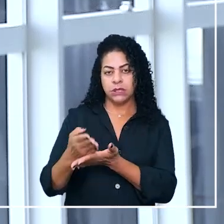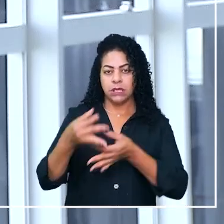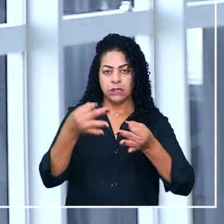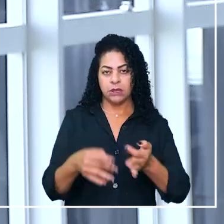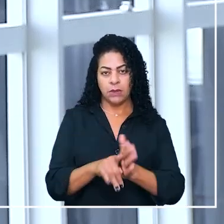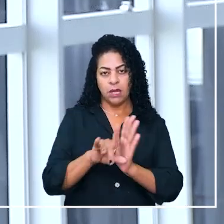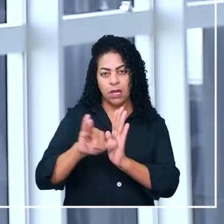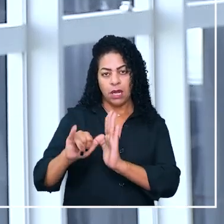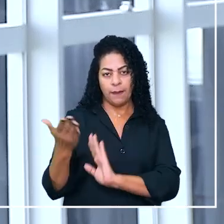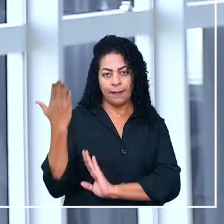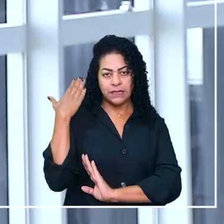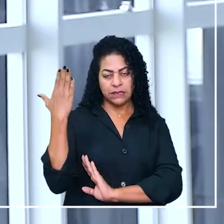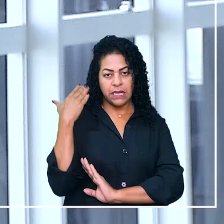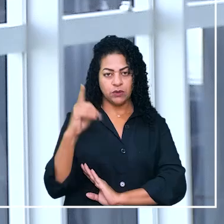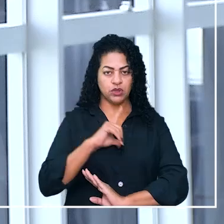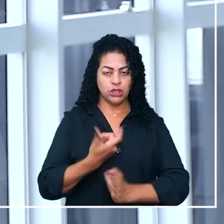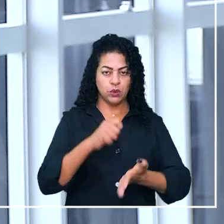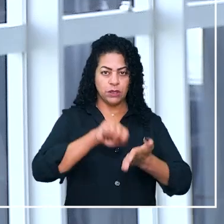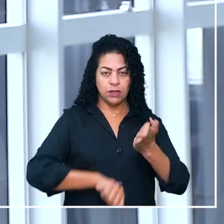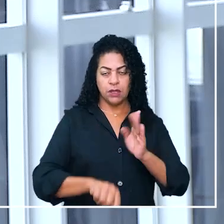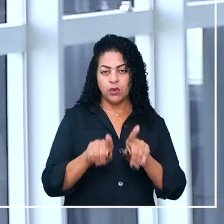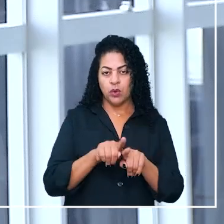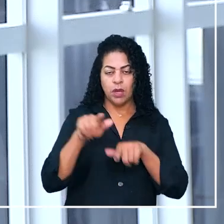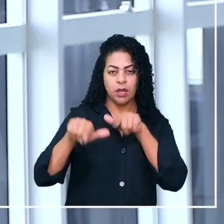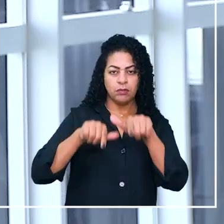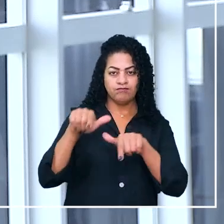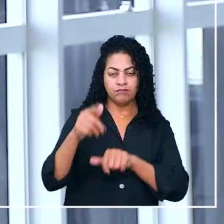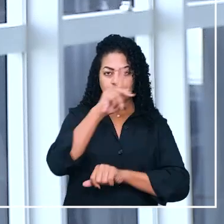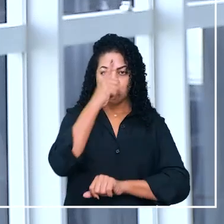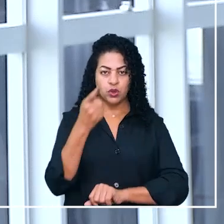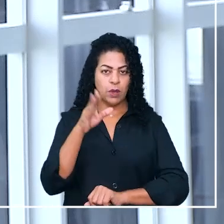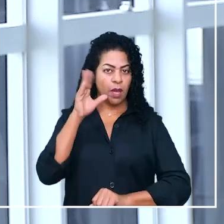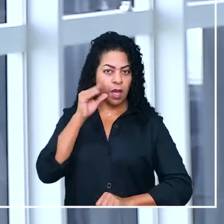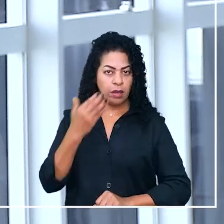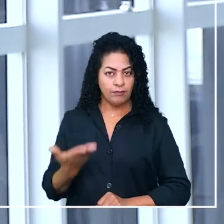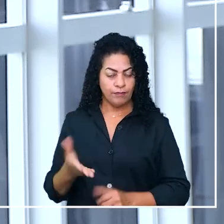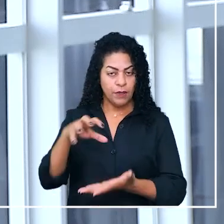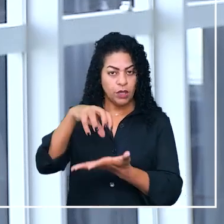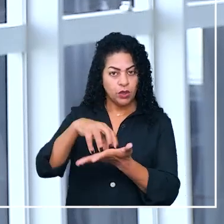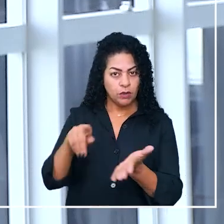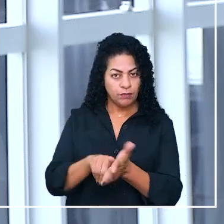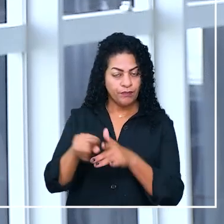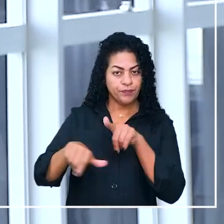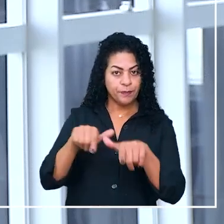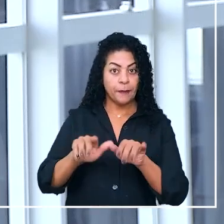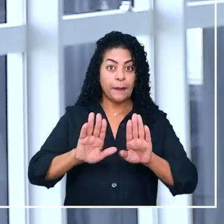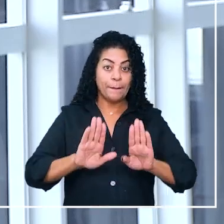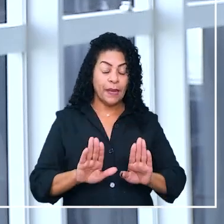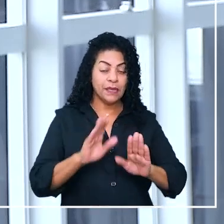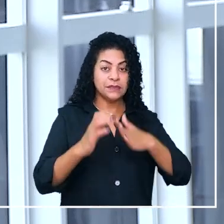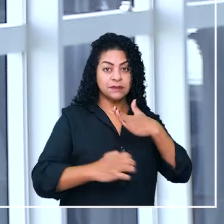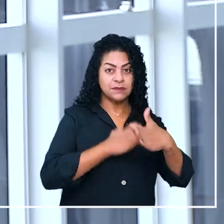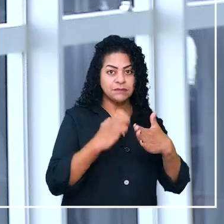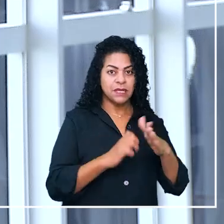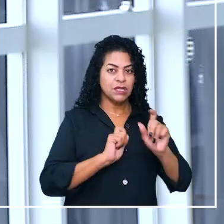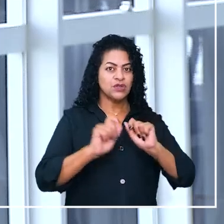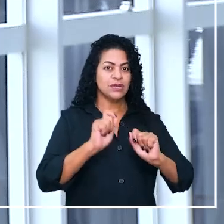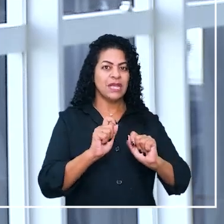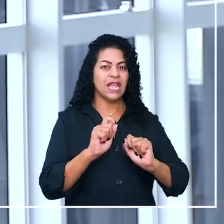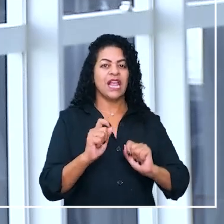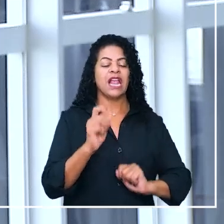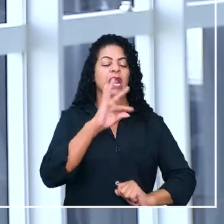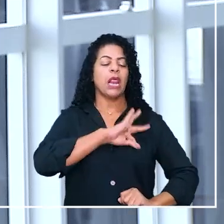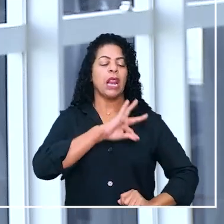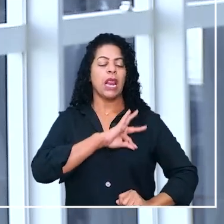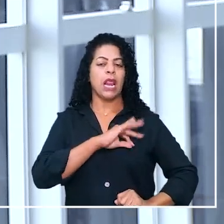conforme previa a lei vigente na época da contratação para os trabalhadores do setor. A companhia sustentou que a restrição à